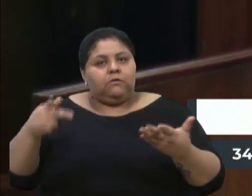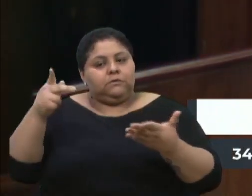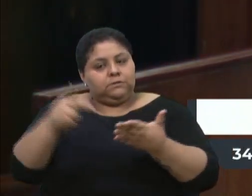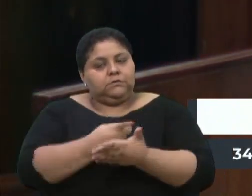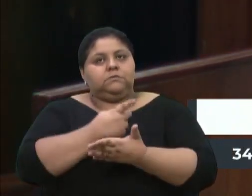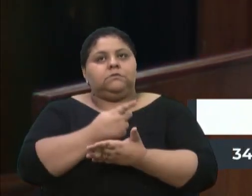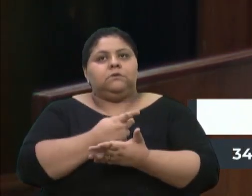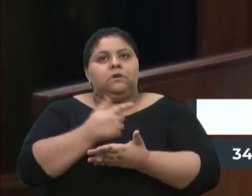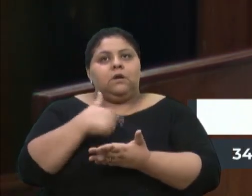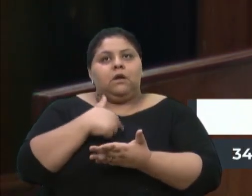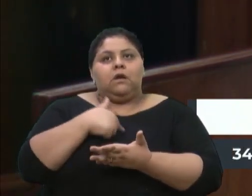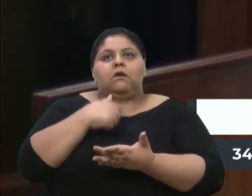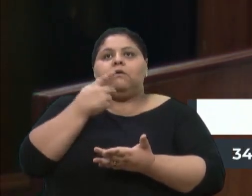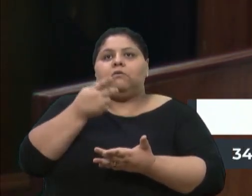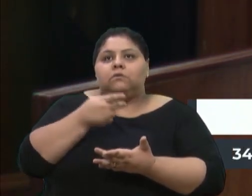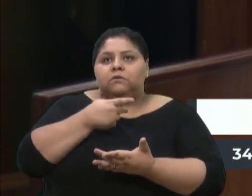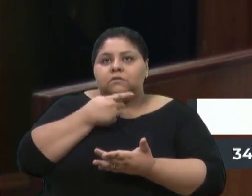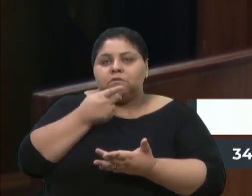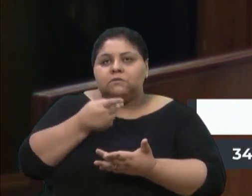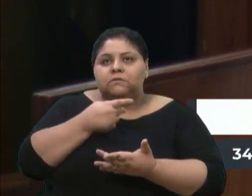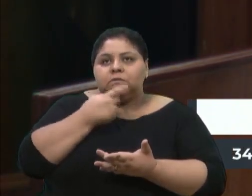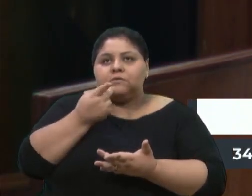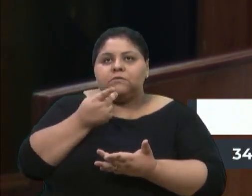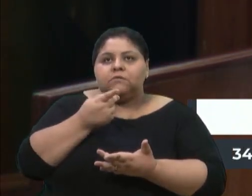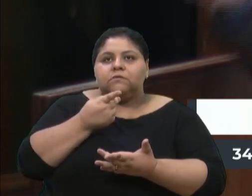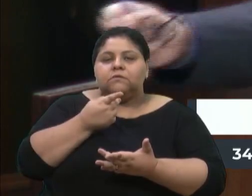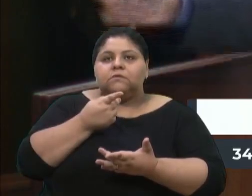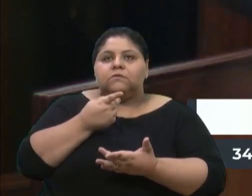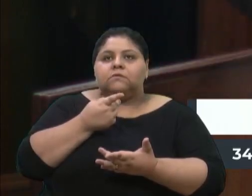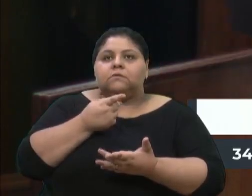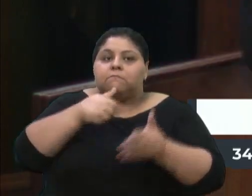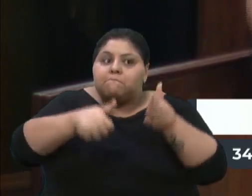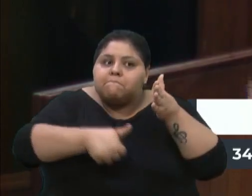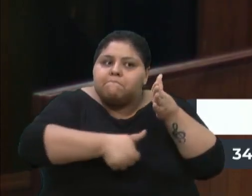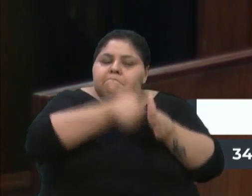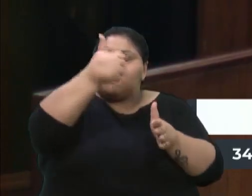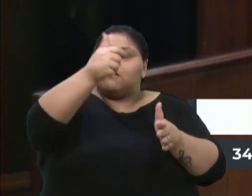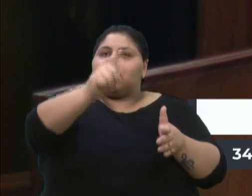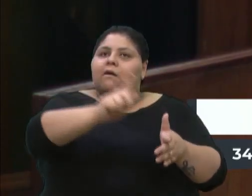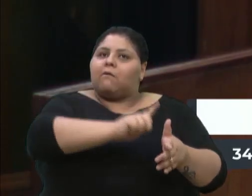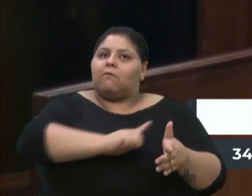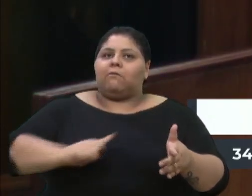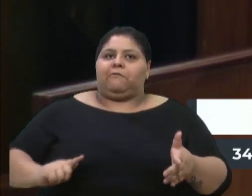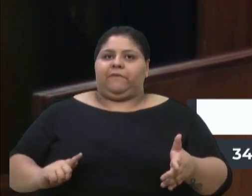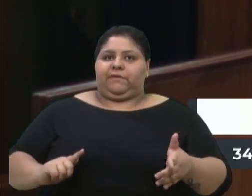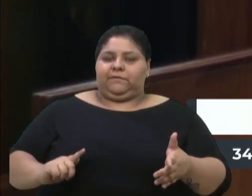E eu falo para melhorar o governo.